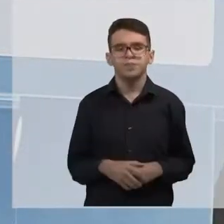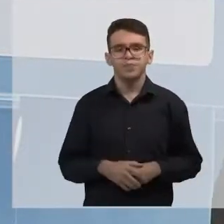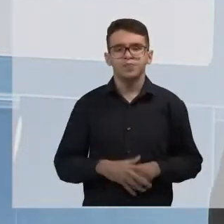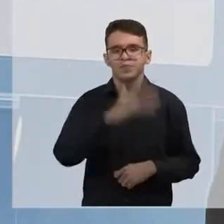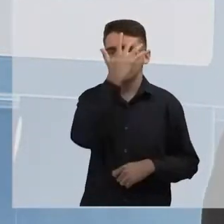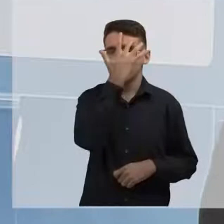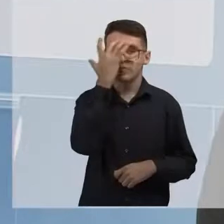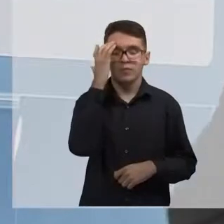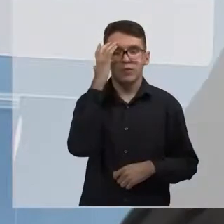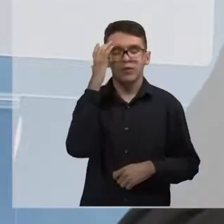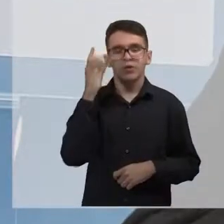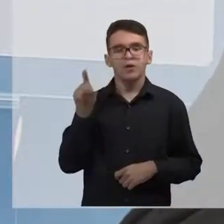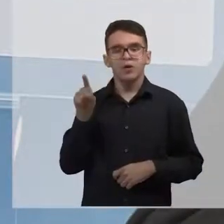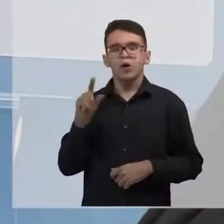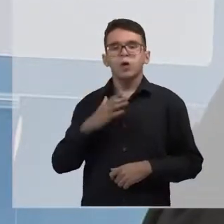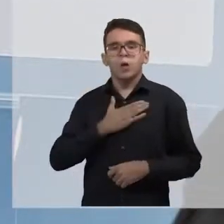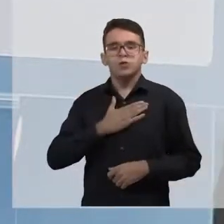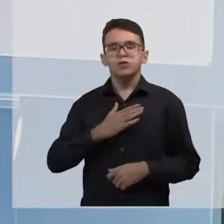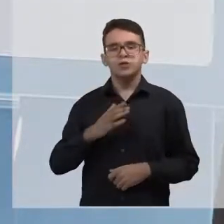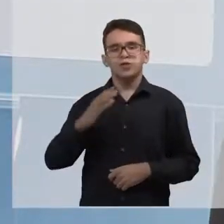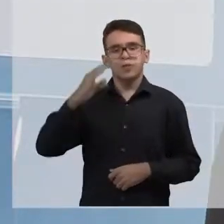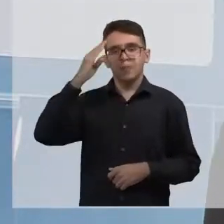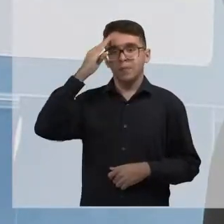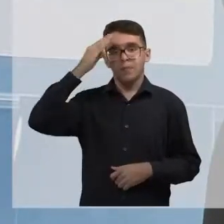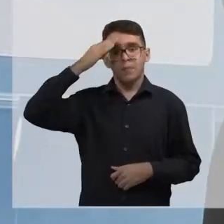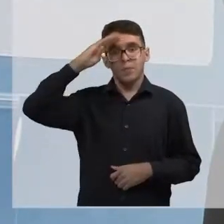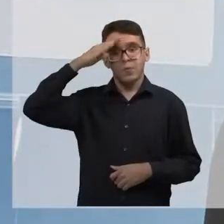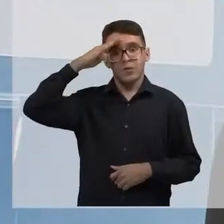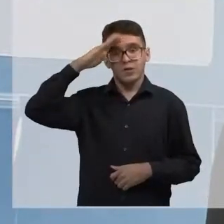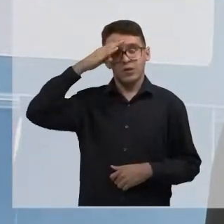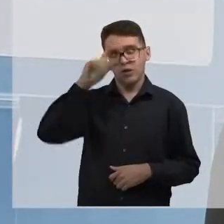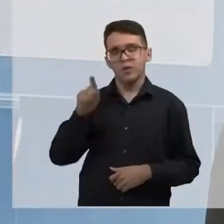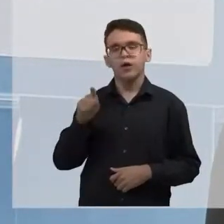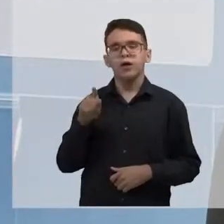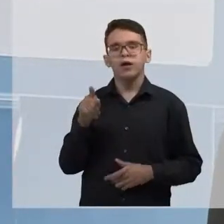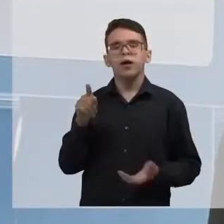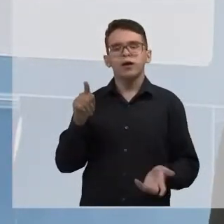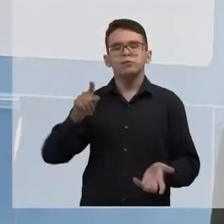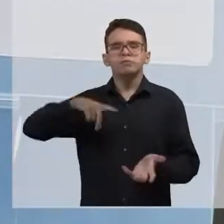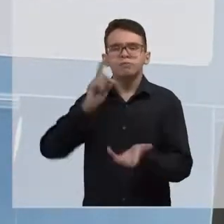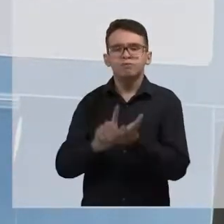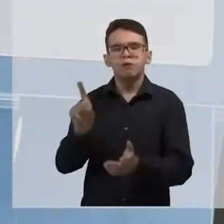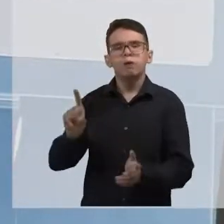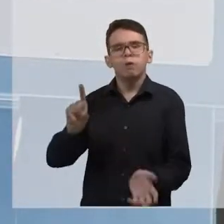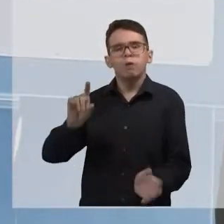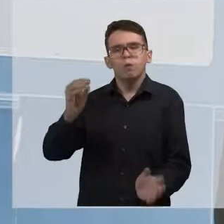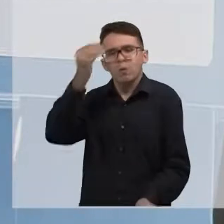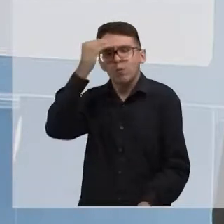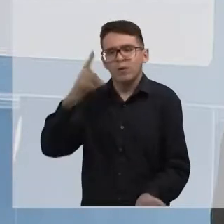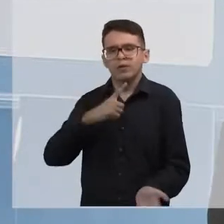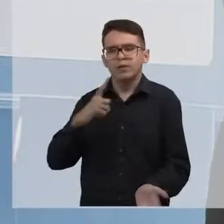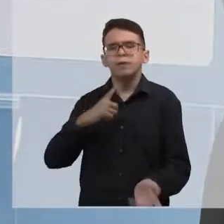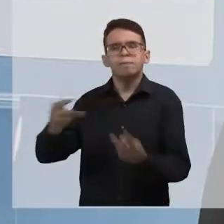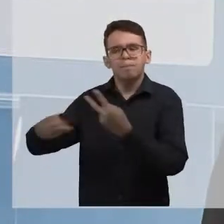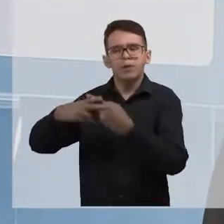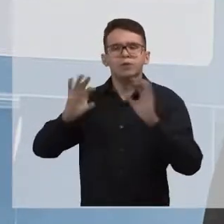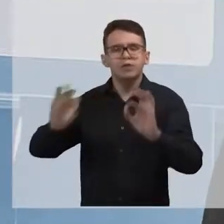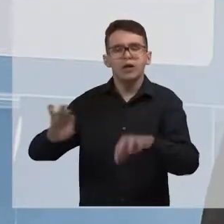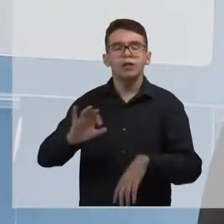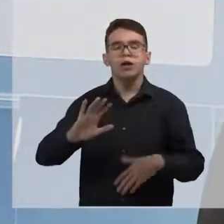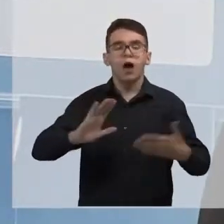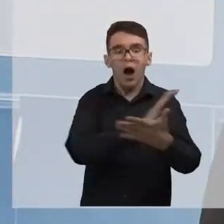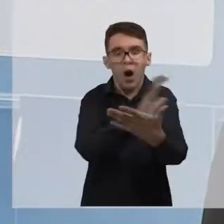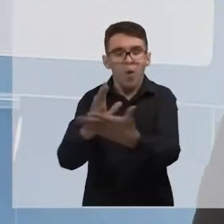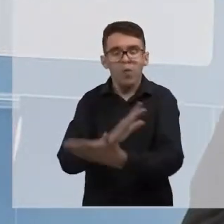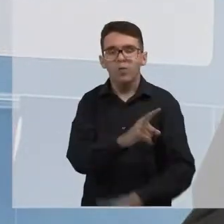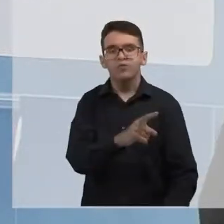que é mais à esquerda acha que o Lula é um preso político. E o que é que acontece? O Brasil não tem plataforma para resolver os graves problemas de educação,